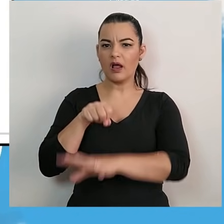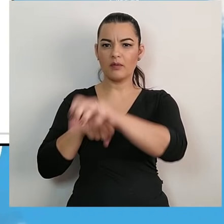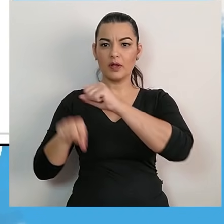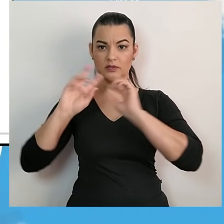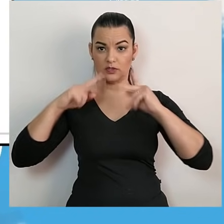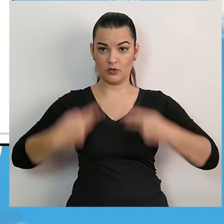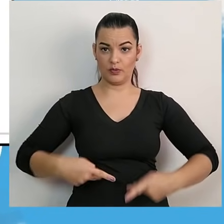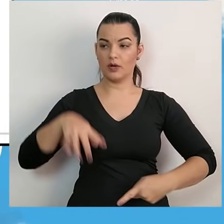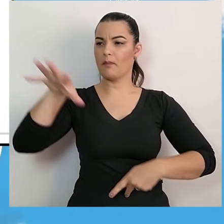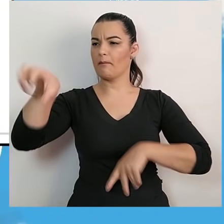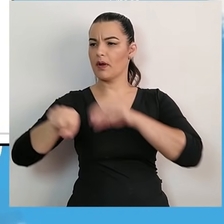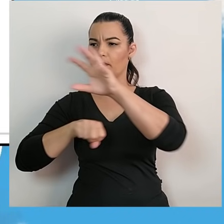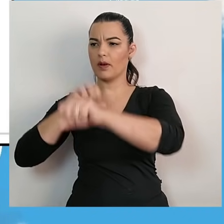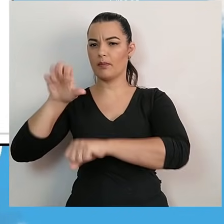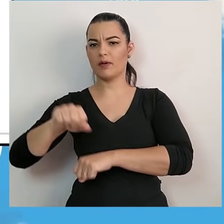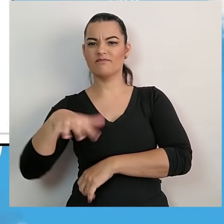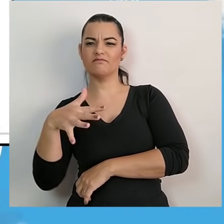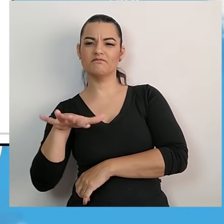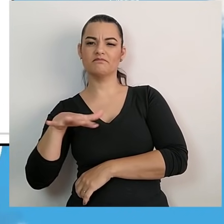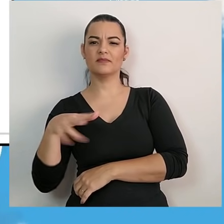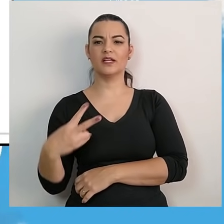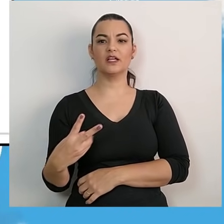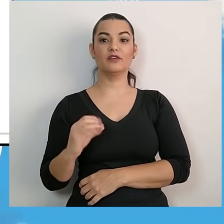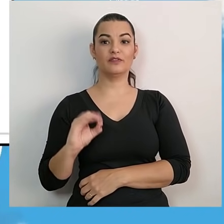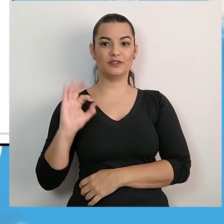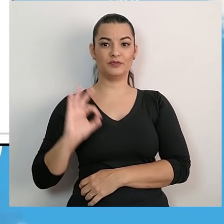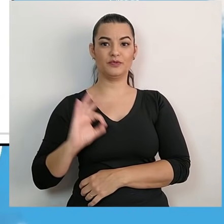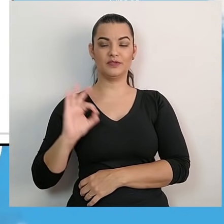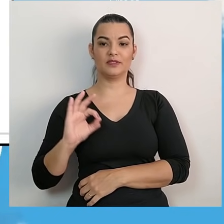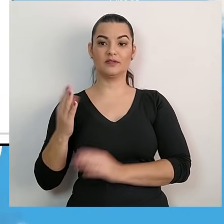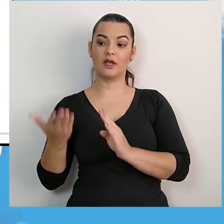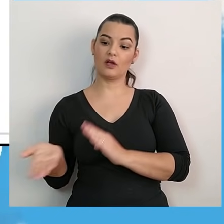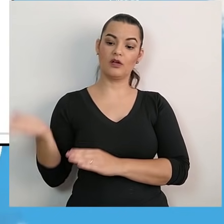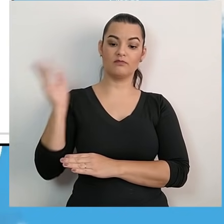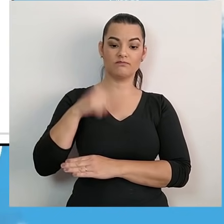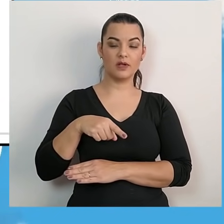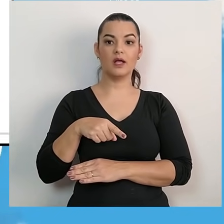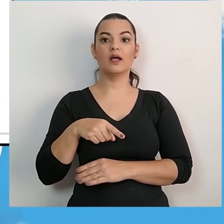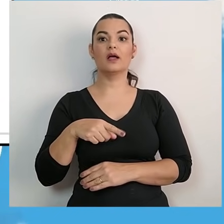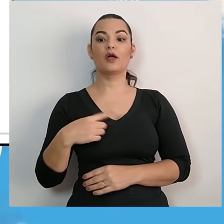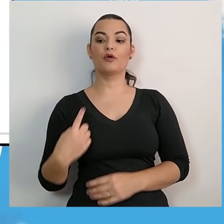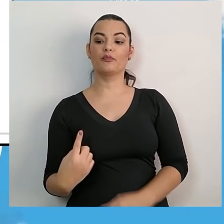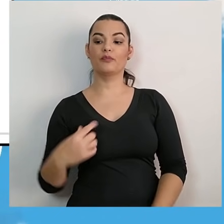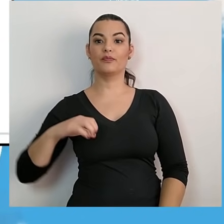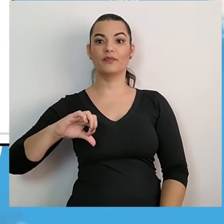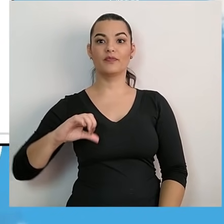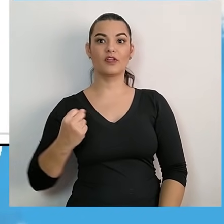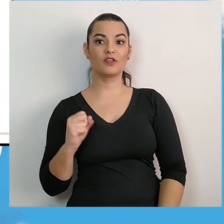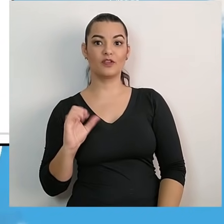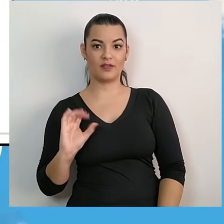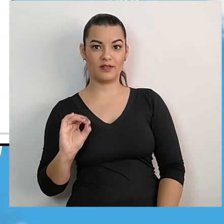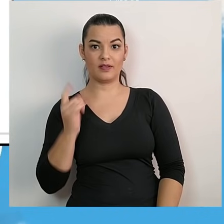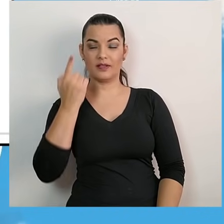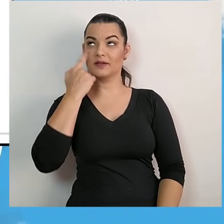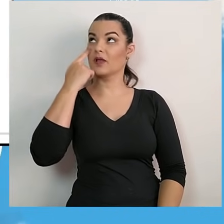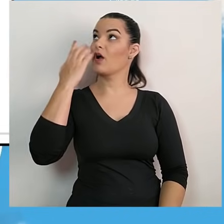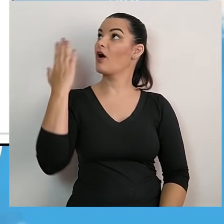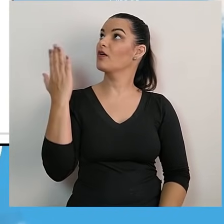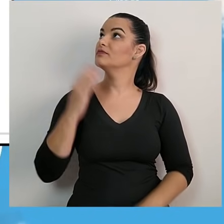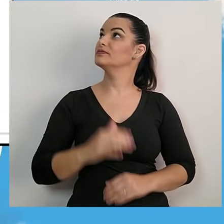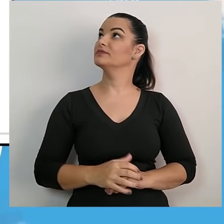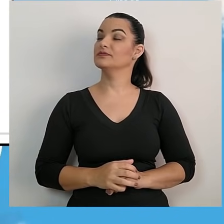20%. Vamos ver aqui, ó, vamos pular para 1980, ó, o pontinho tá aqui, tá vendo?